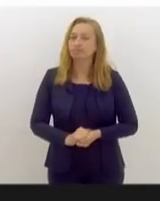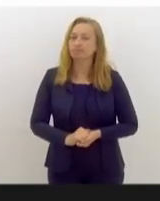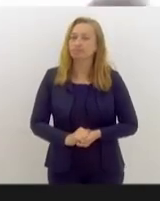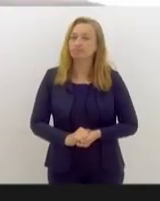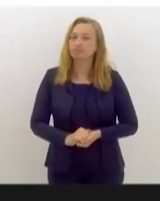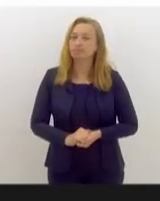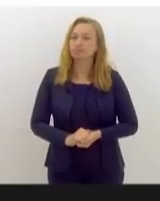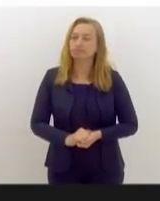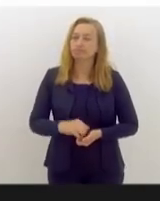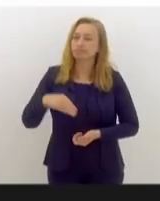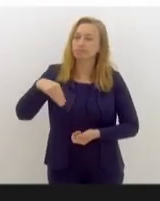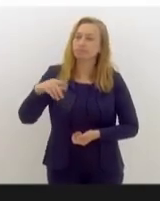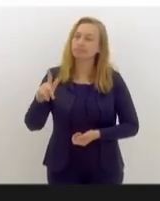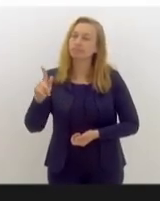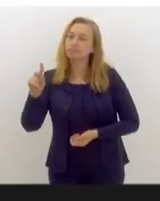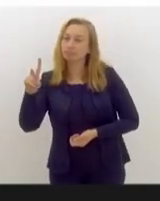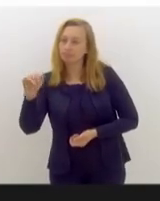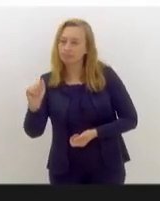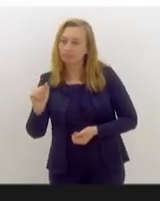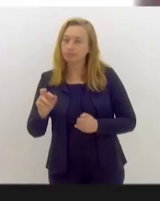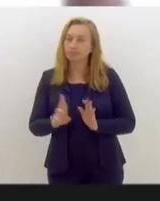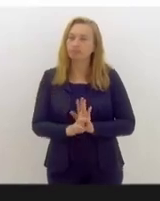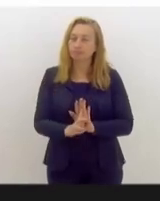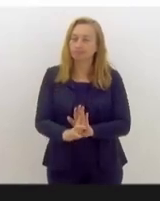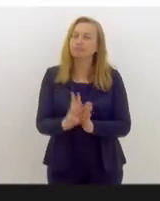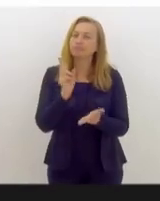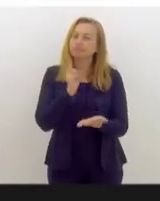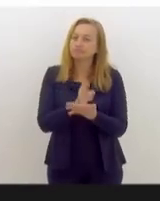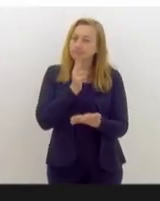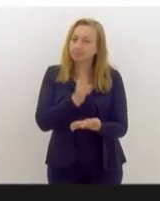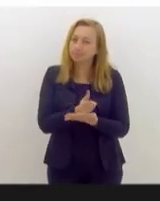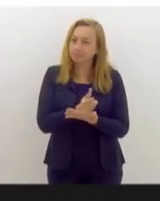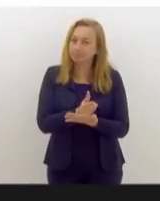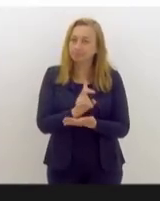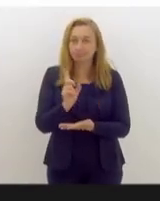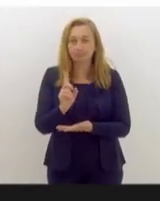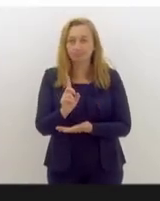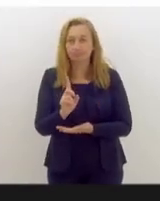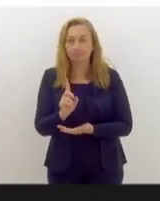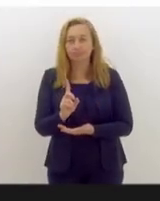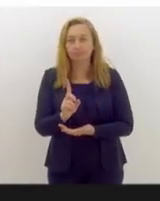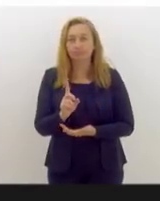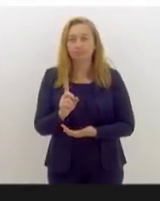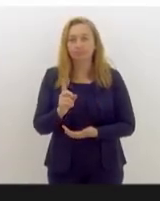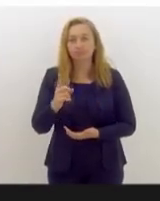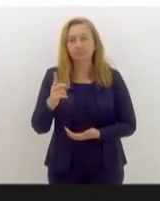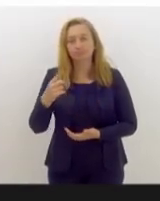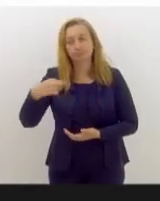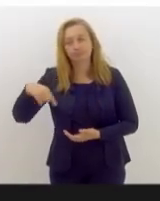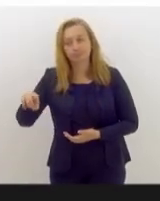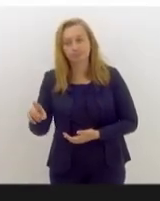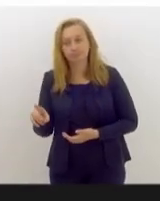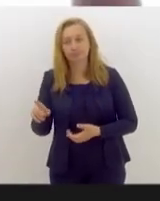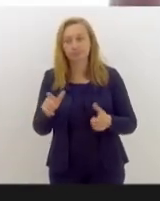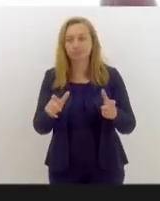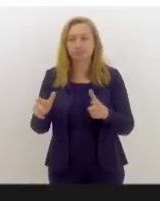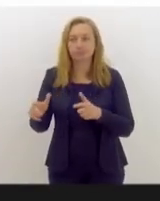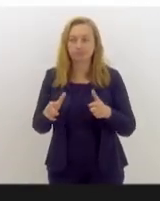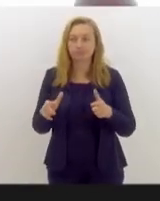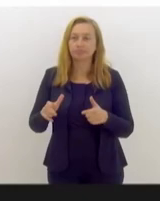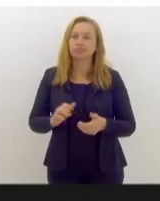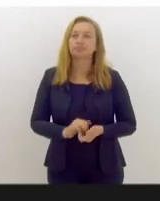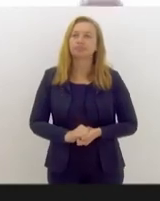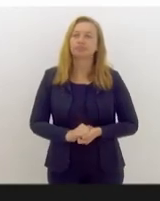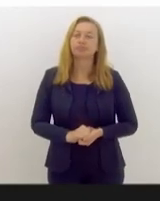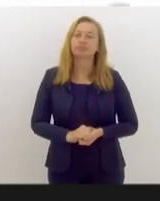Malvina representando o fórum e mesmo sem estar na representação do fórum em outros espaços,